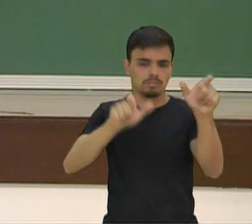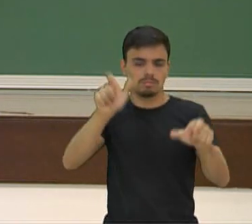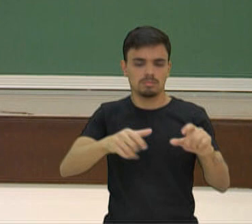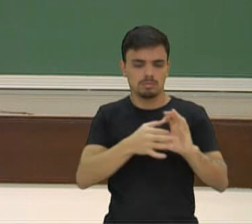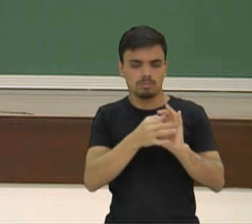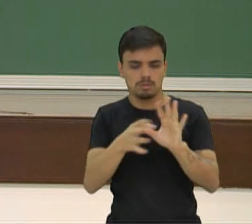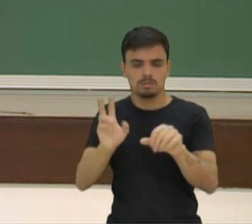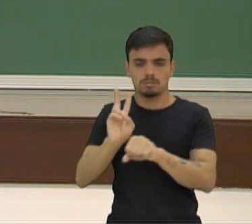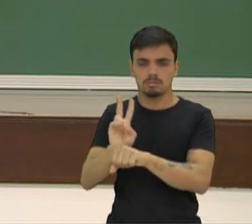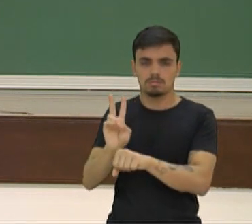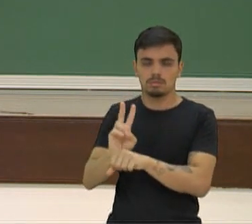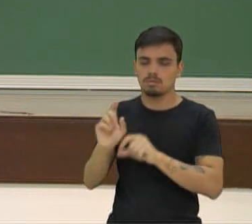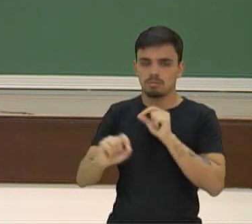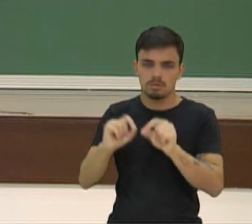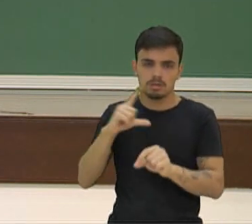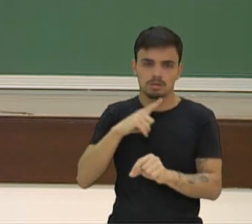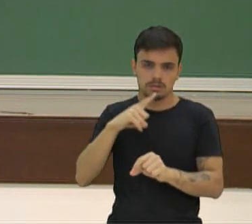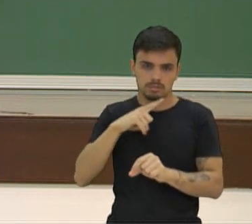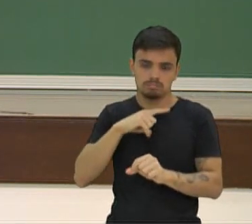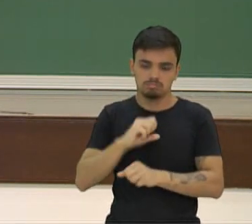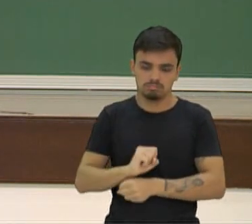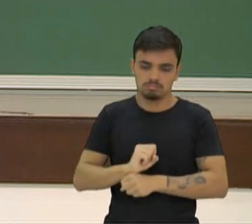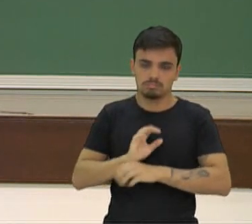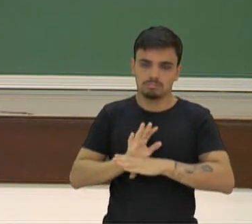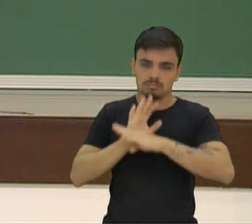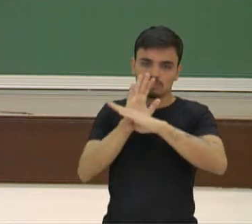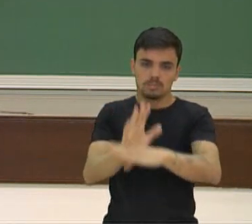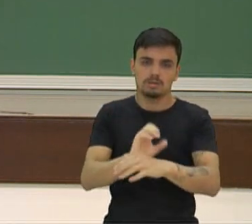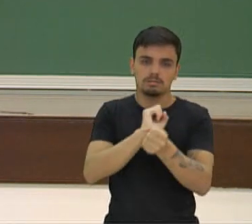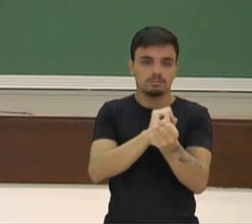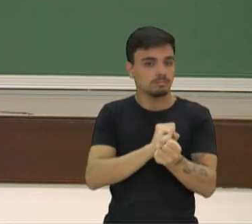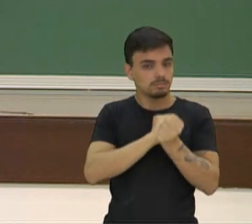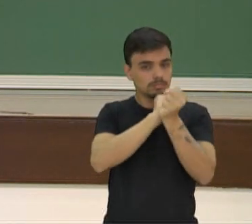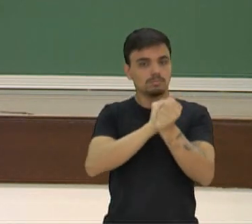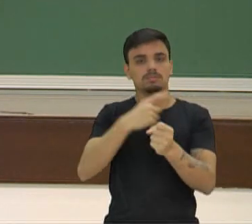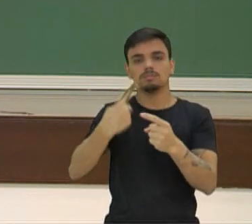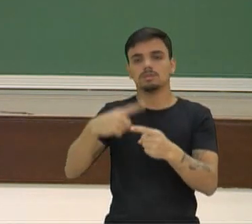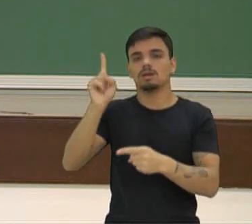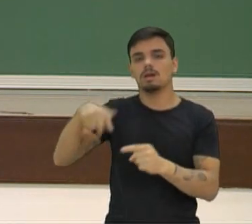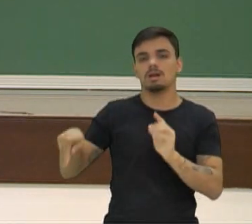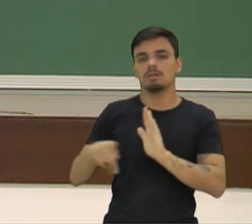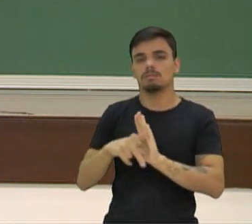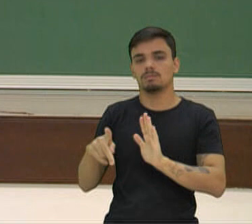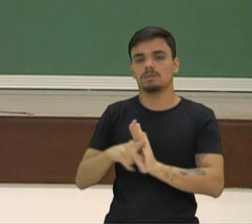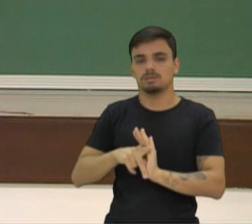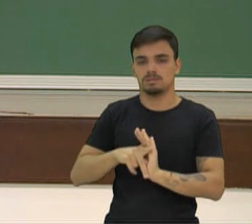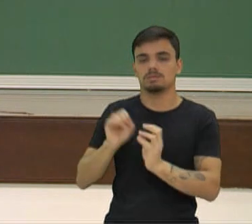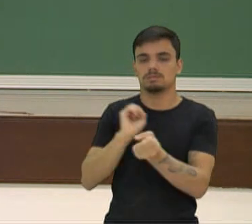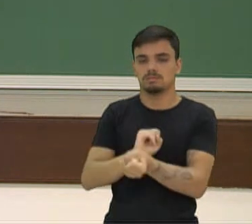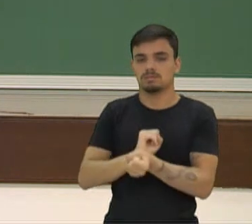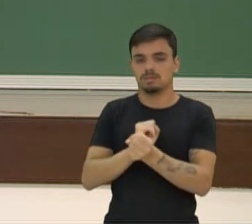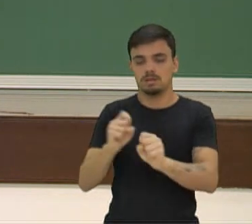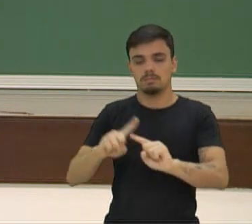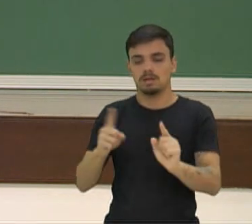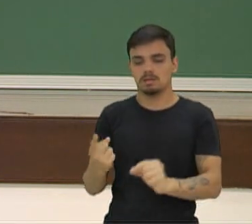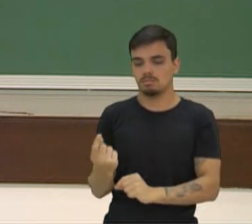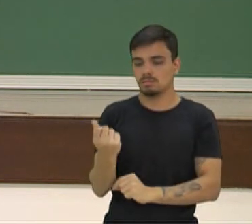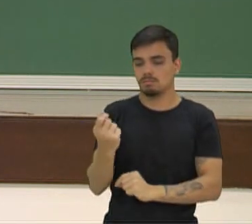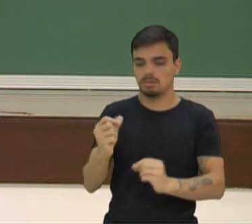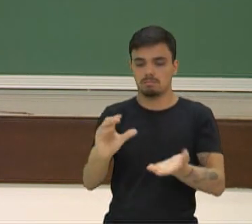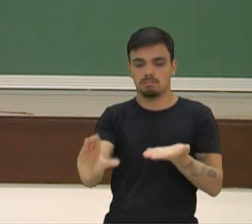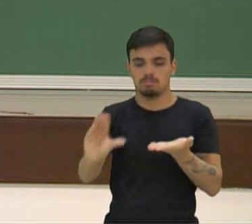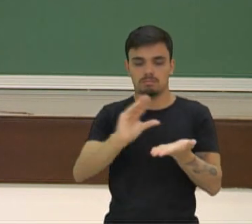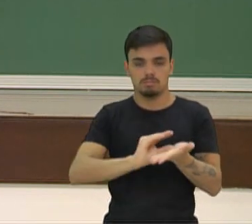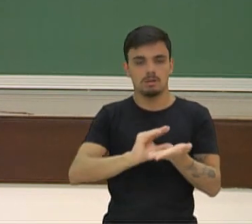ou conservadores, eles defendiam a escravidão, porque eram proprietários de escravos. O lucro de muitos dos senhores